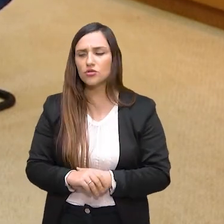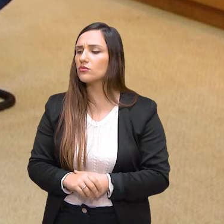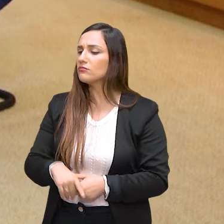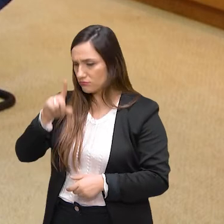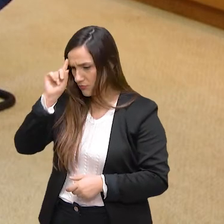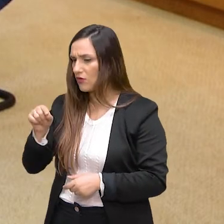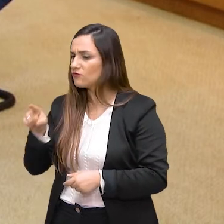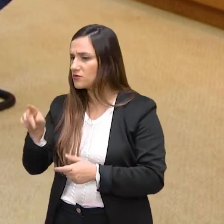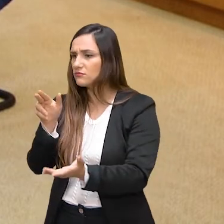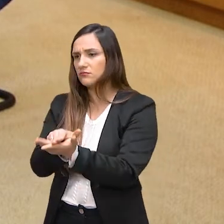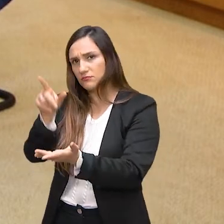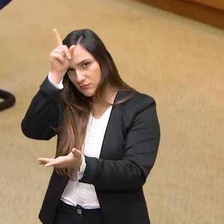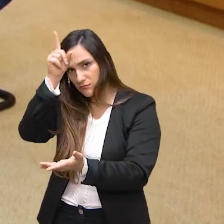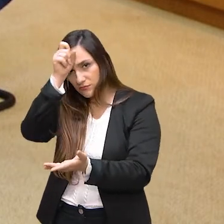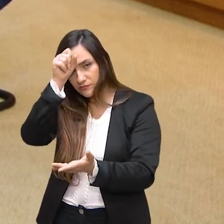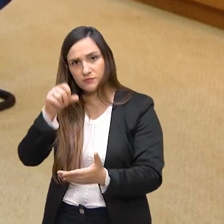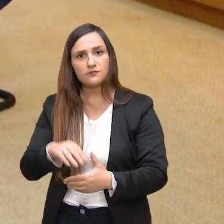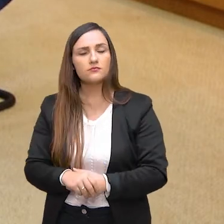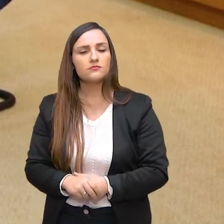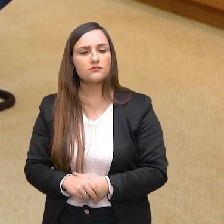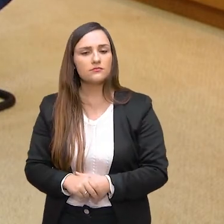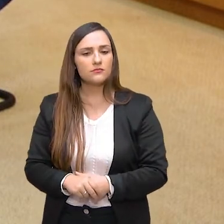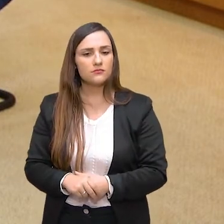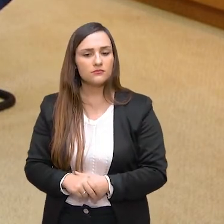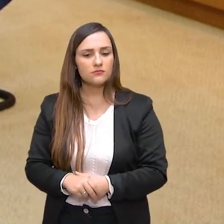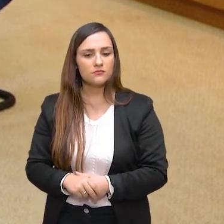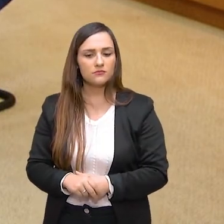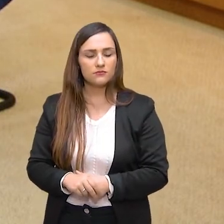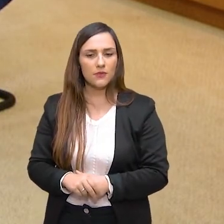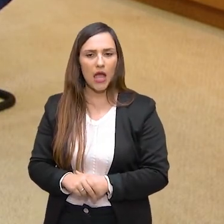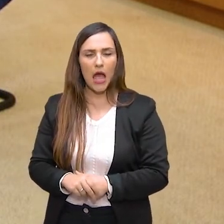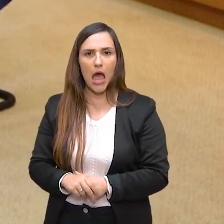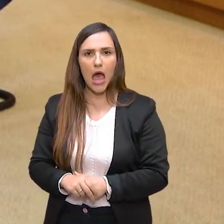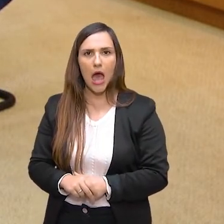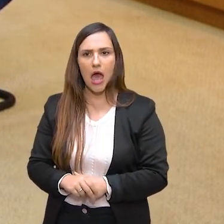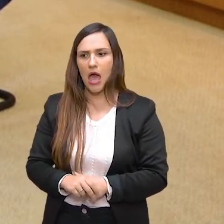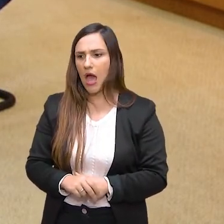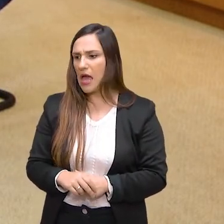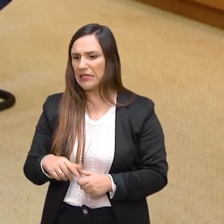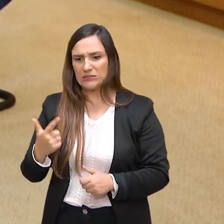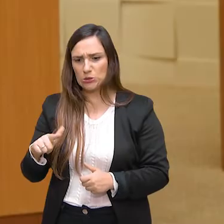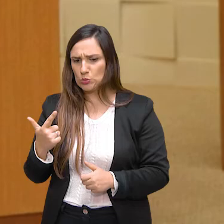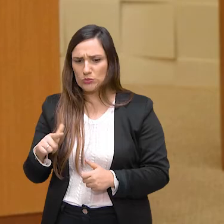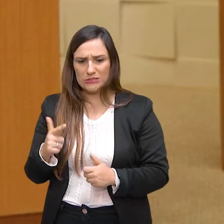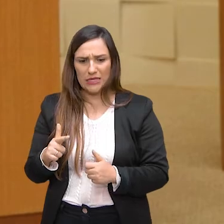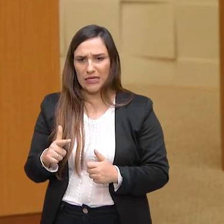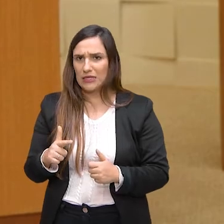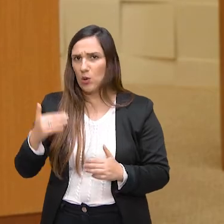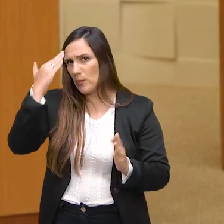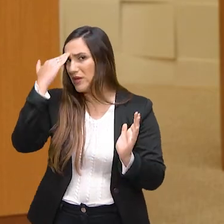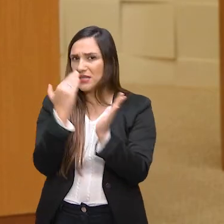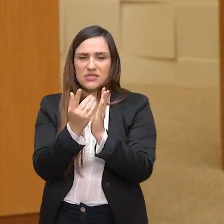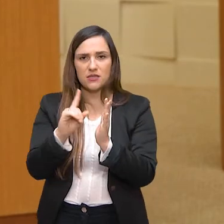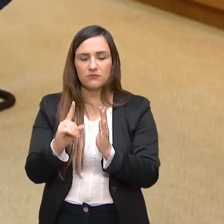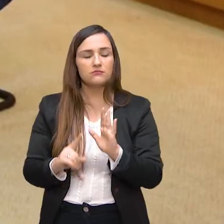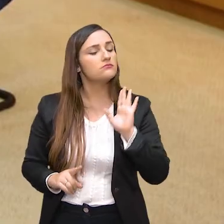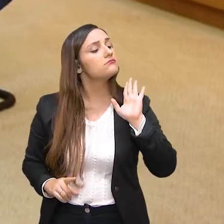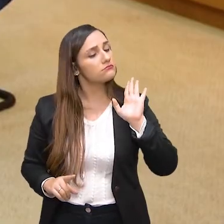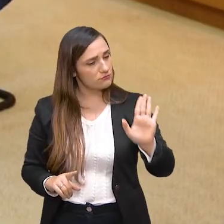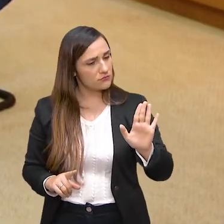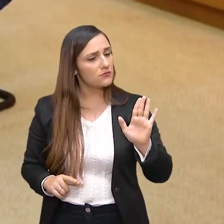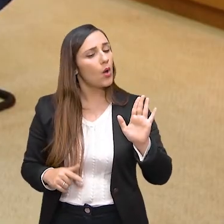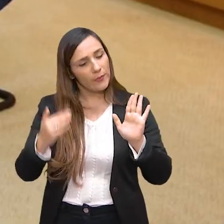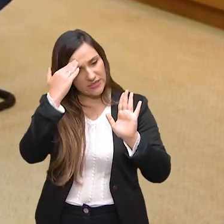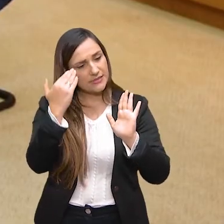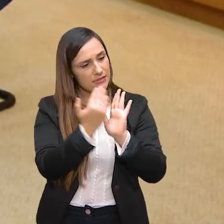não providencia, eu digo que o juiz pode nomear um interventor para que esse ato específico vá lá e providencie